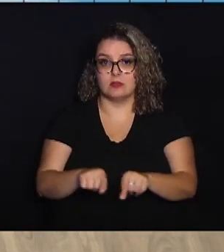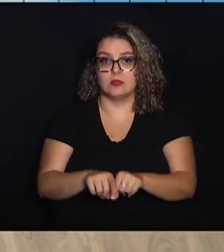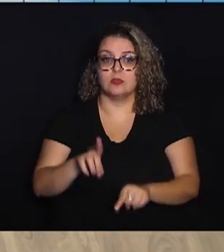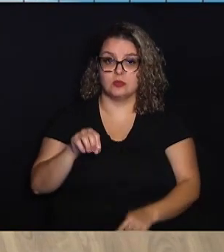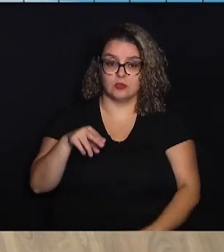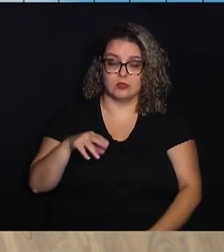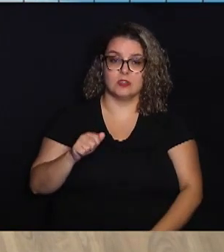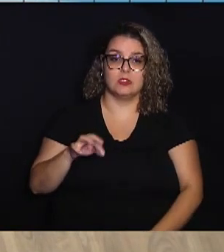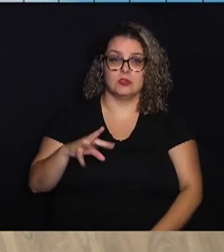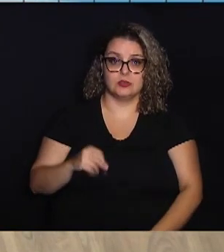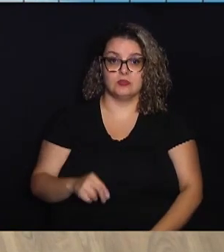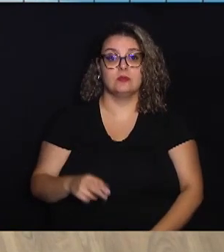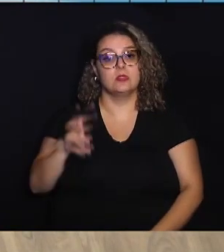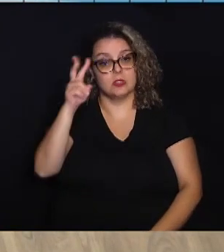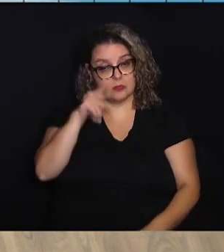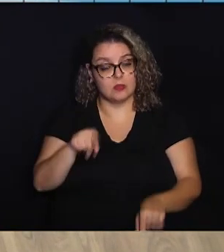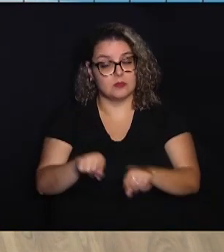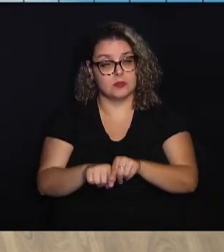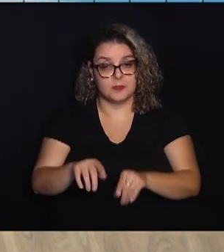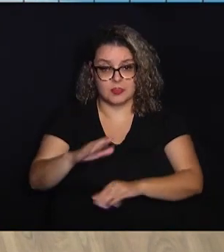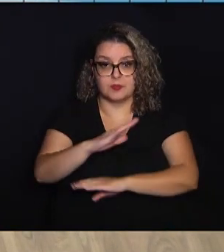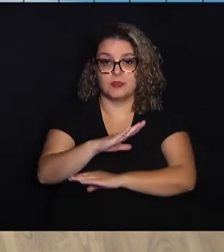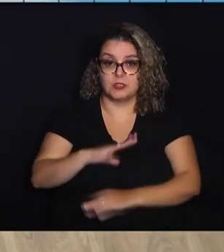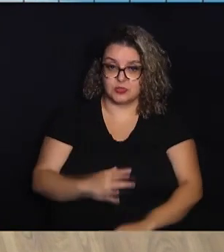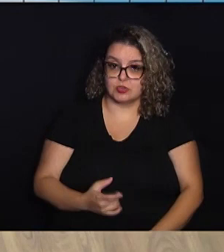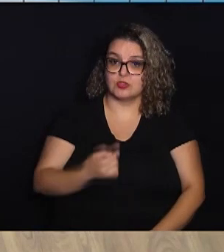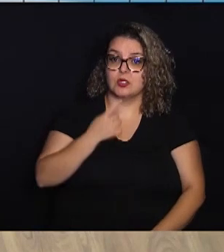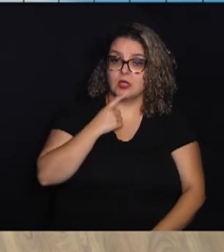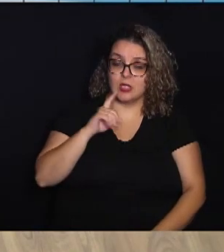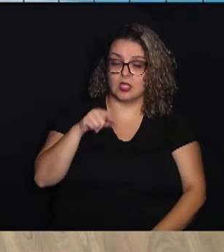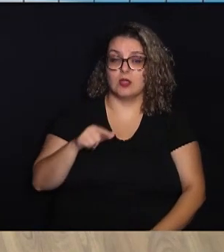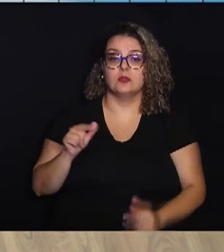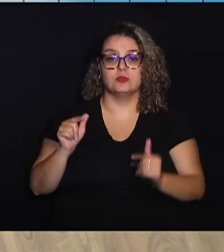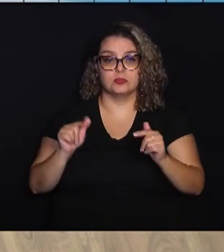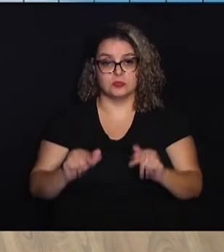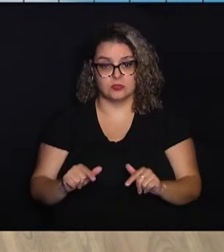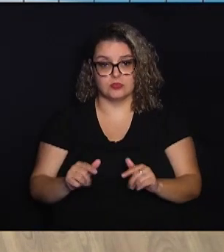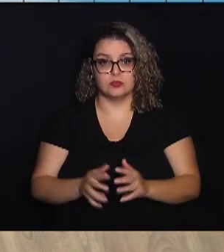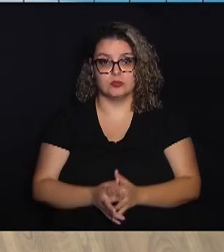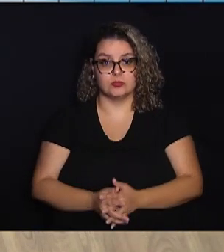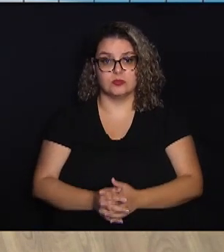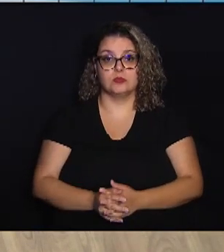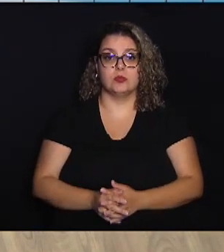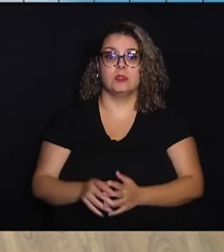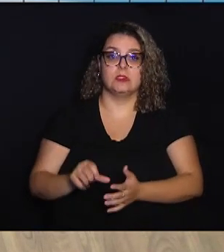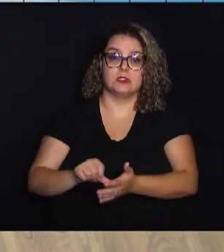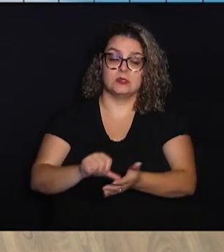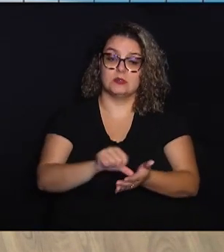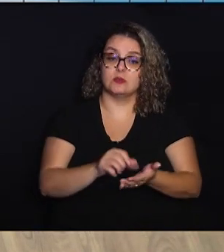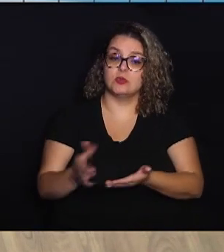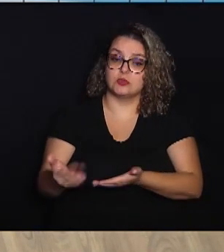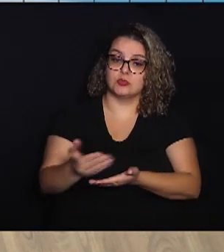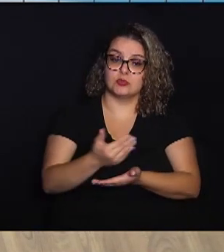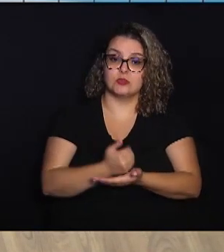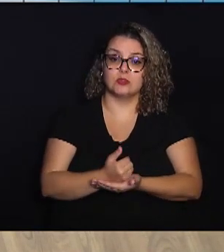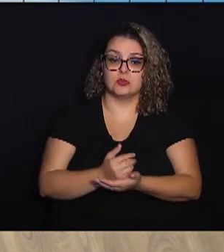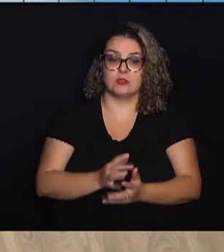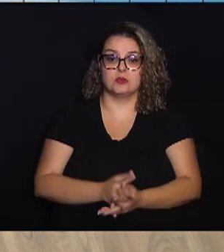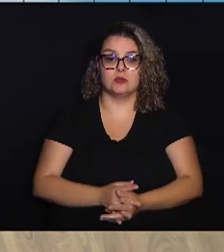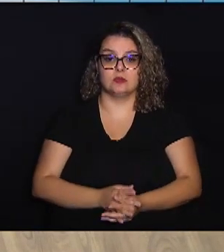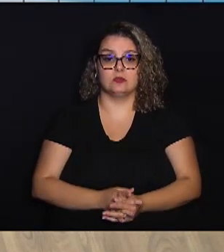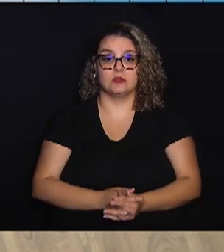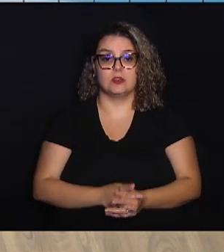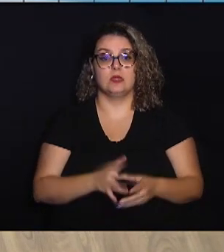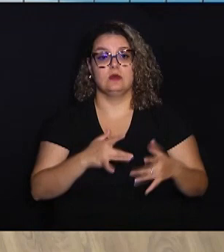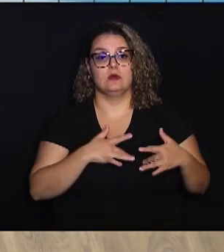Câmara Municipal de Campinas também é uma desses pontos de coleta para as